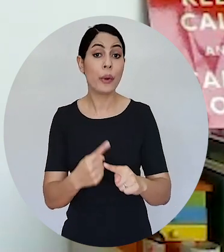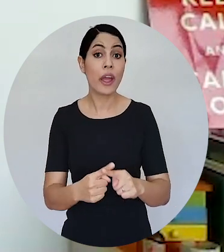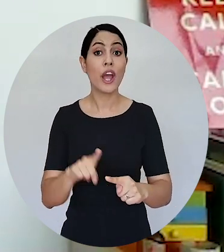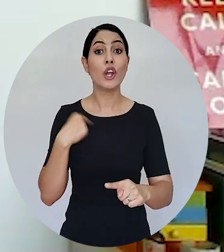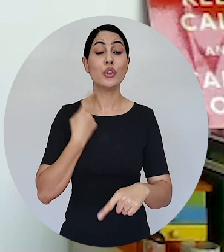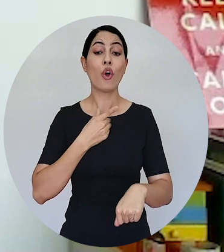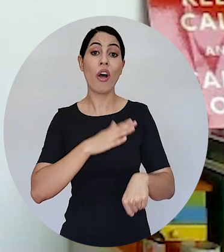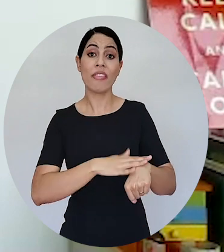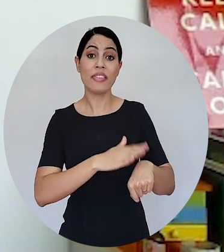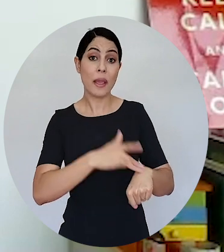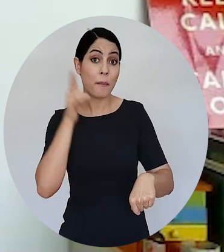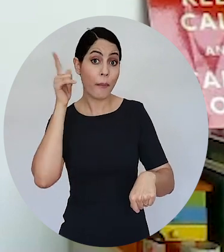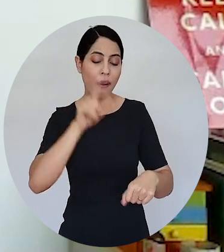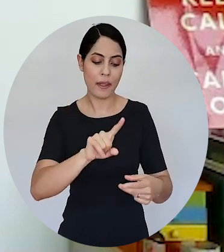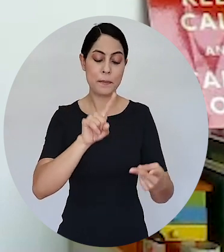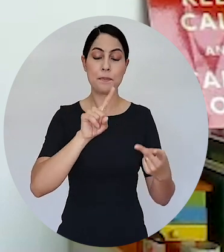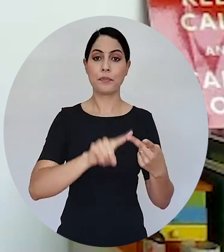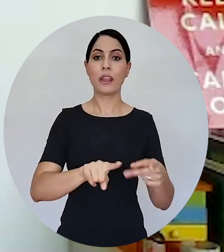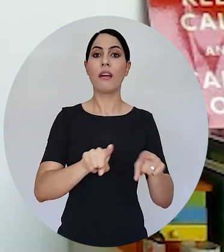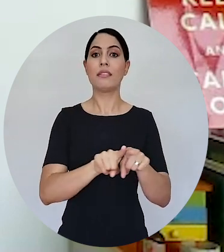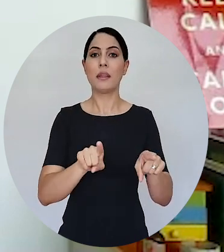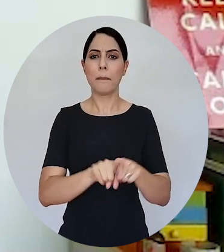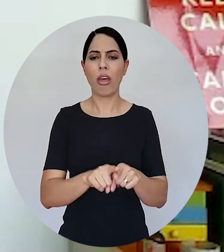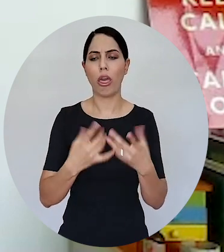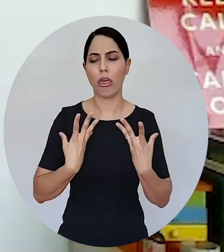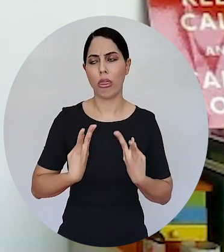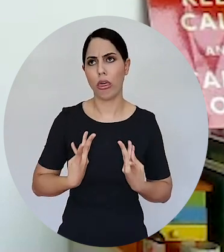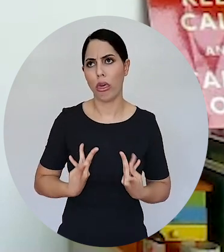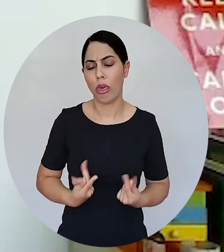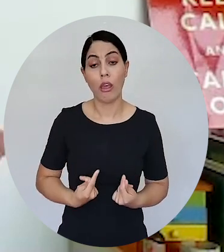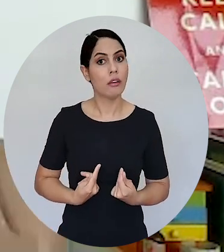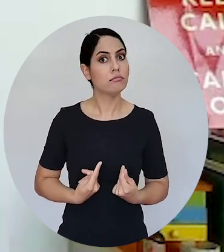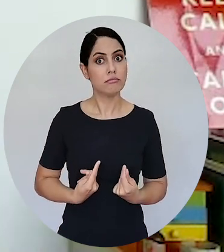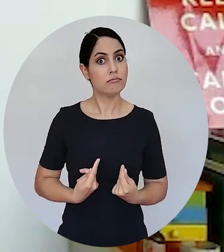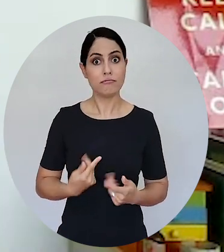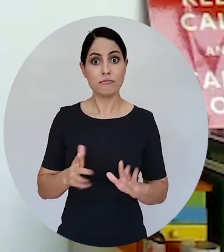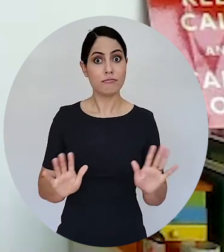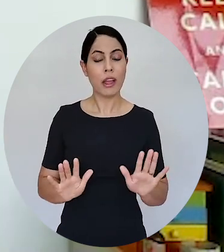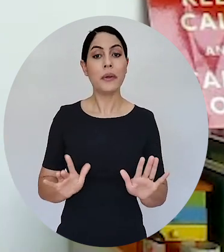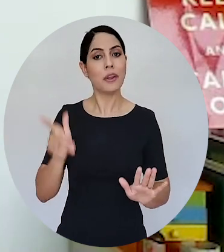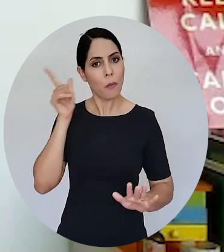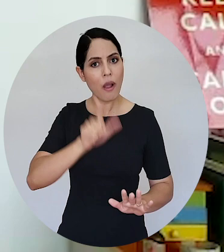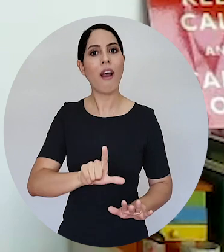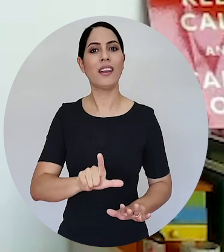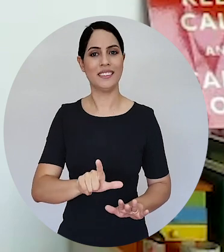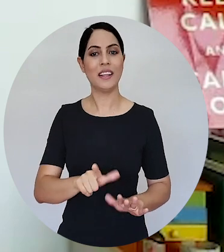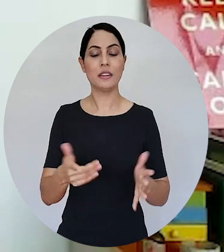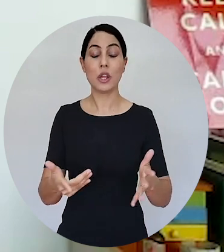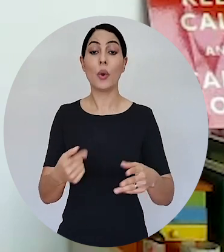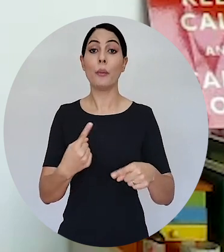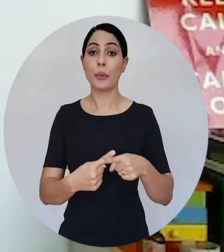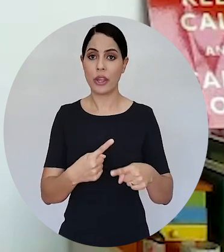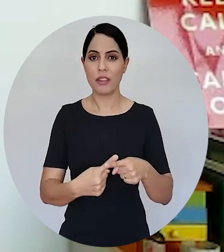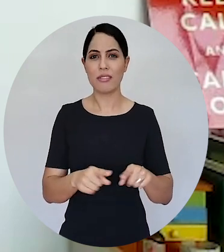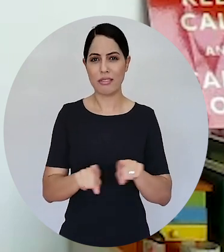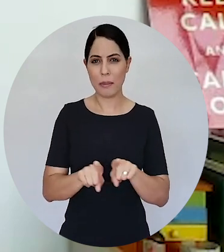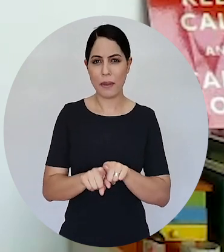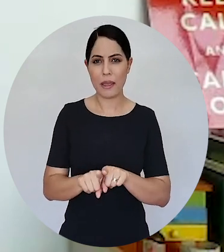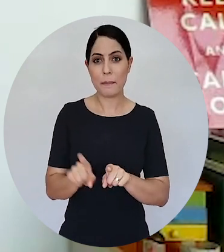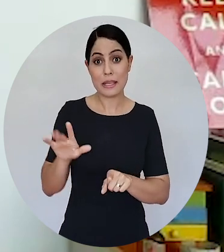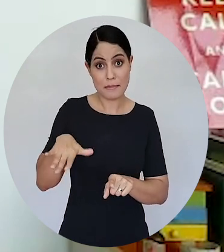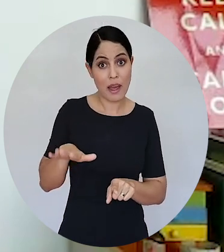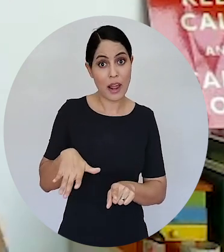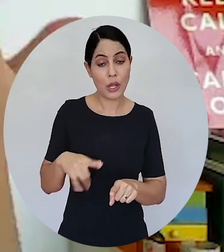a gente ganha em tempo, a gente ganha em muito menos desgaste de todos os envolvidos, né, e muito menos